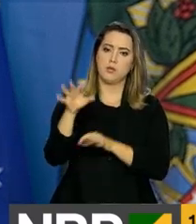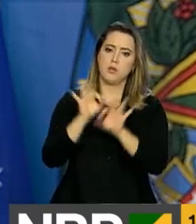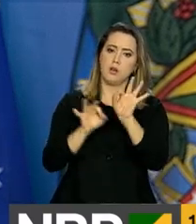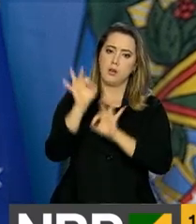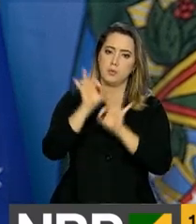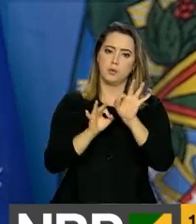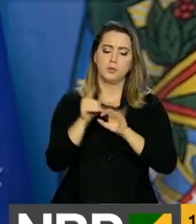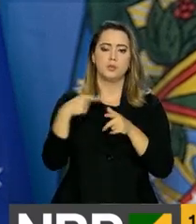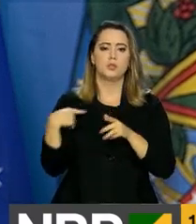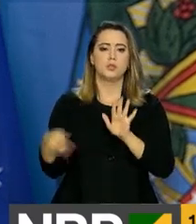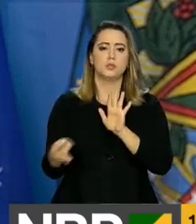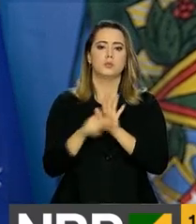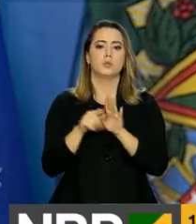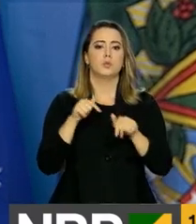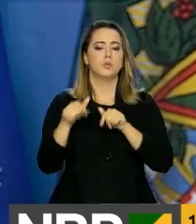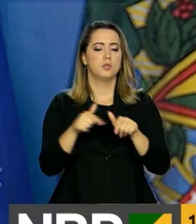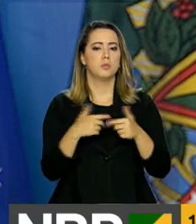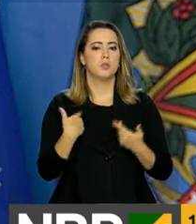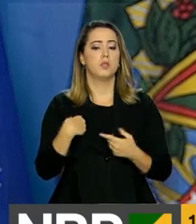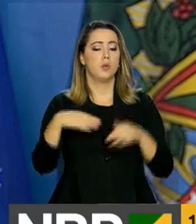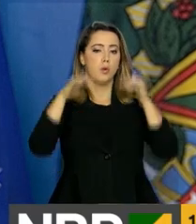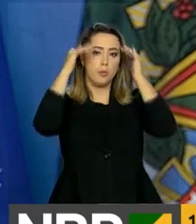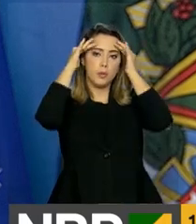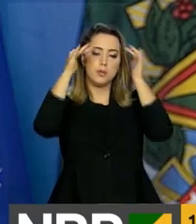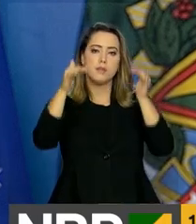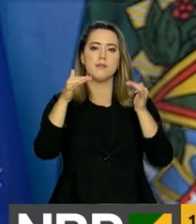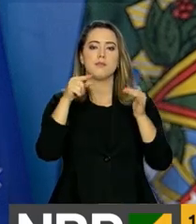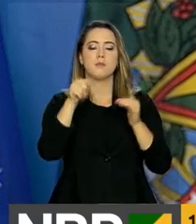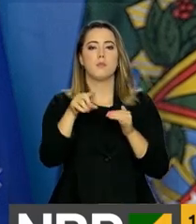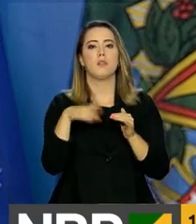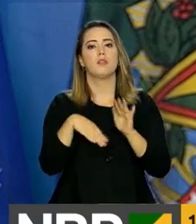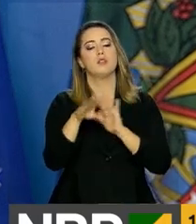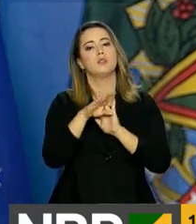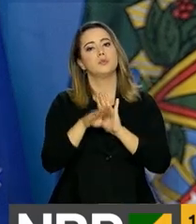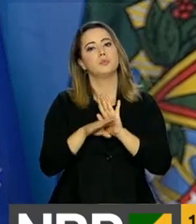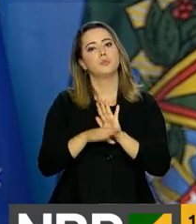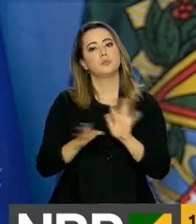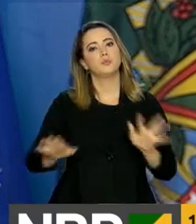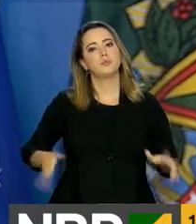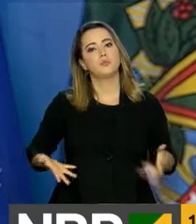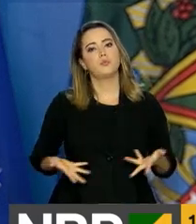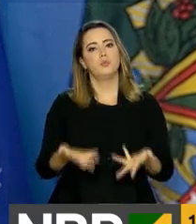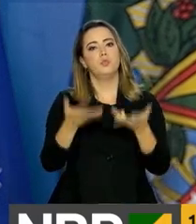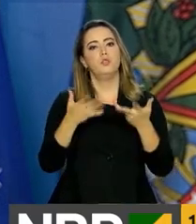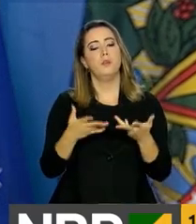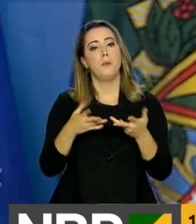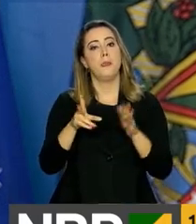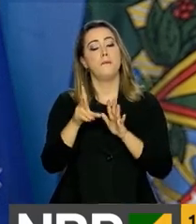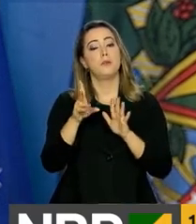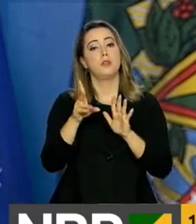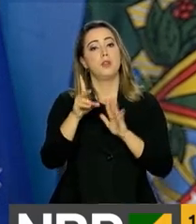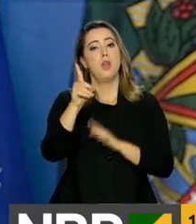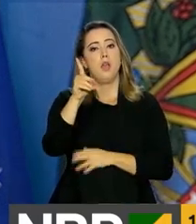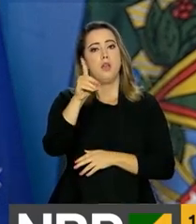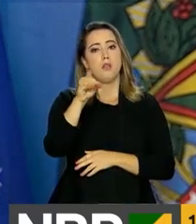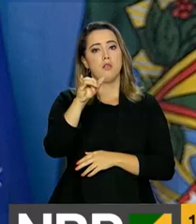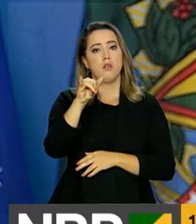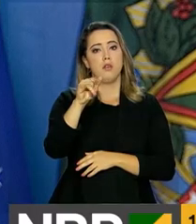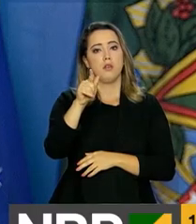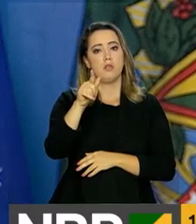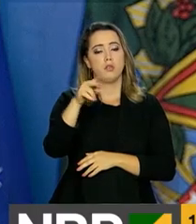desenvolver suas atividades obedeça o promova a dignidade da pessoa humana então quando